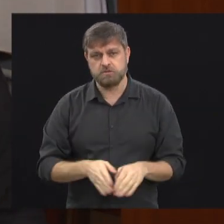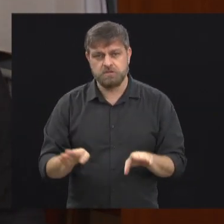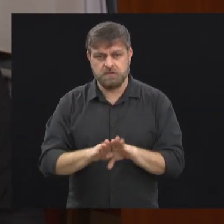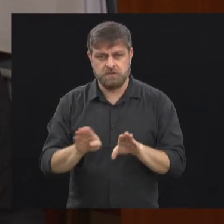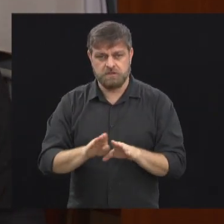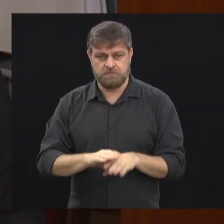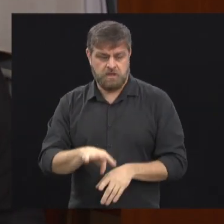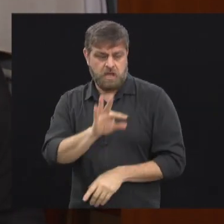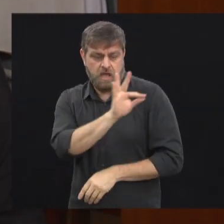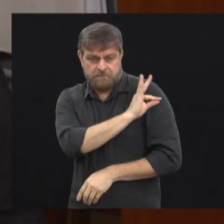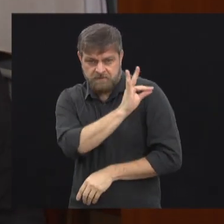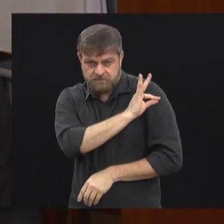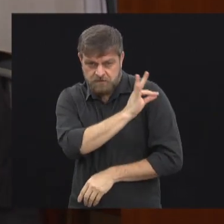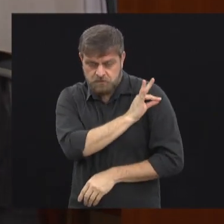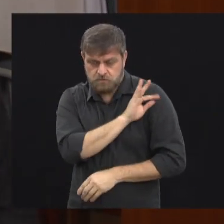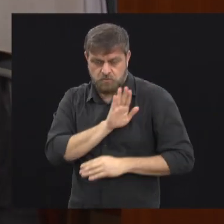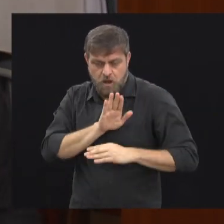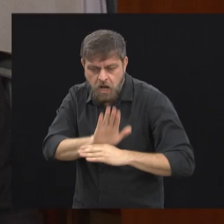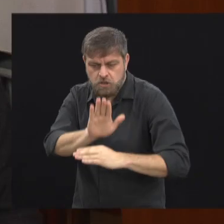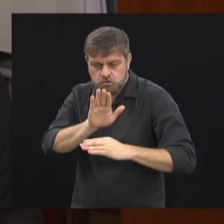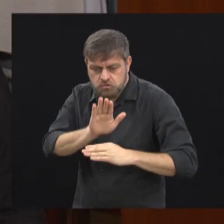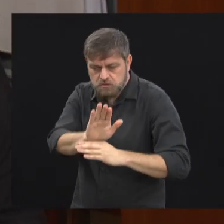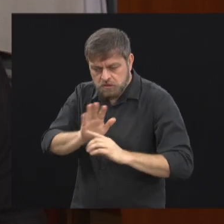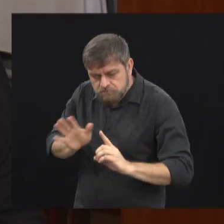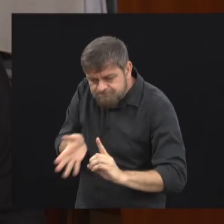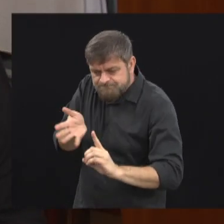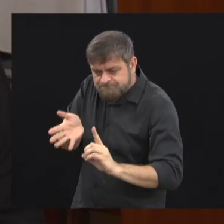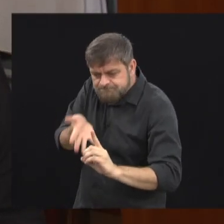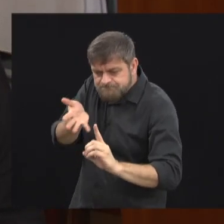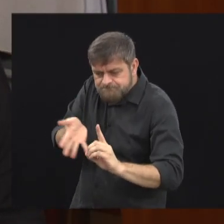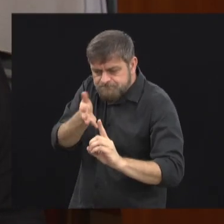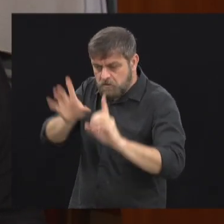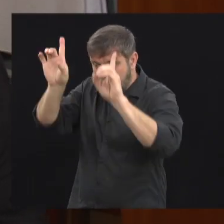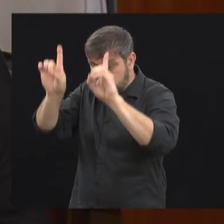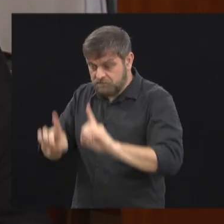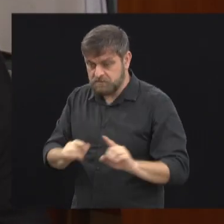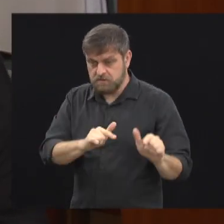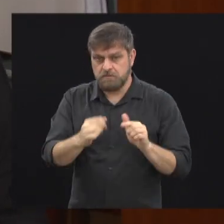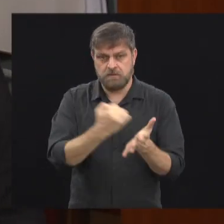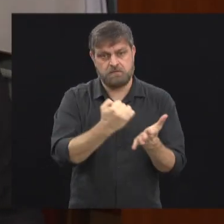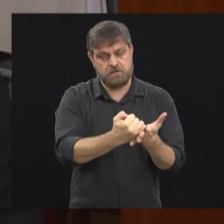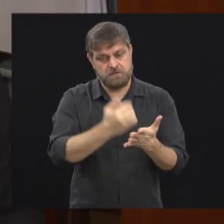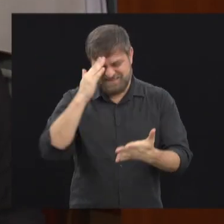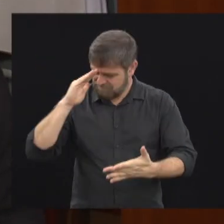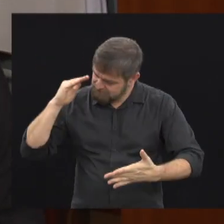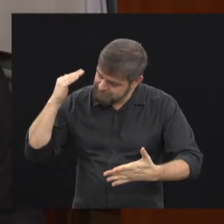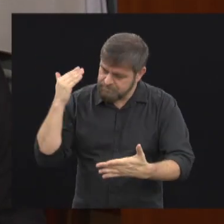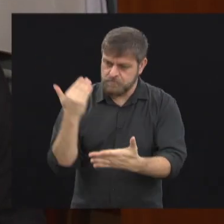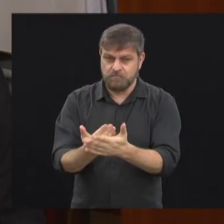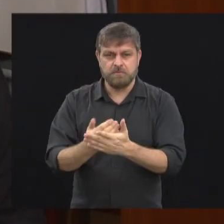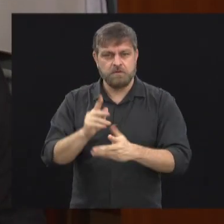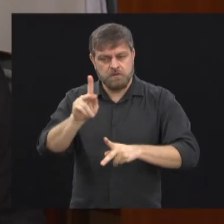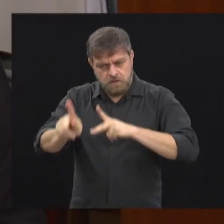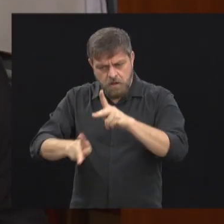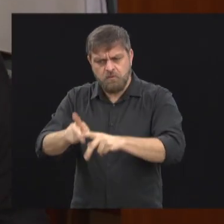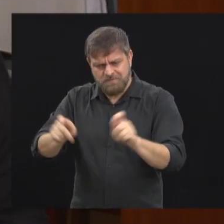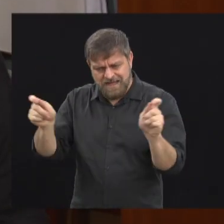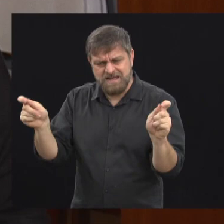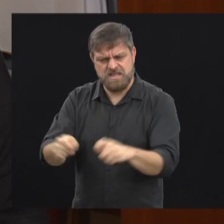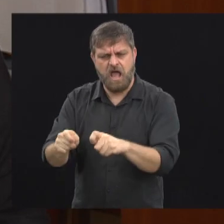poder público também atuando a favor, então eu acredito nessa população.